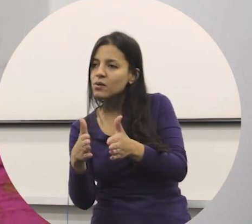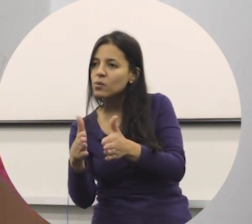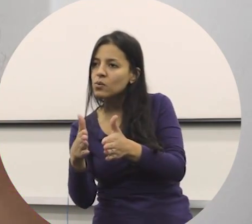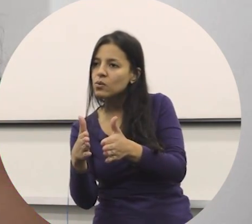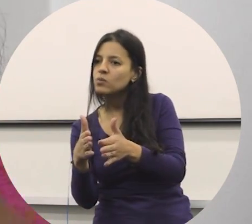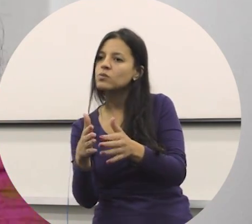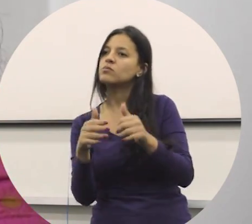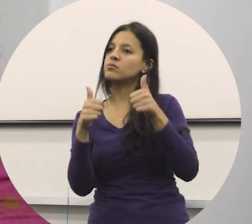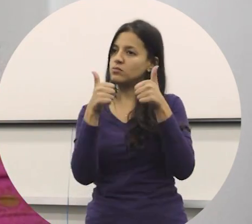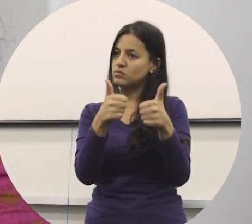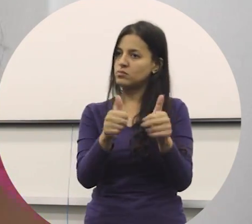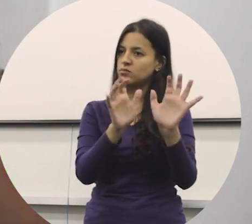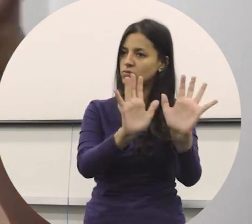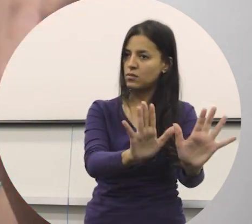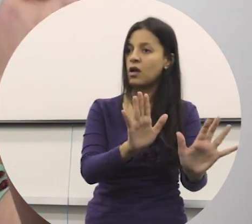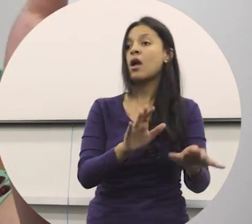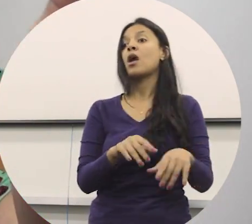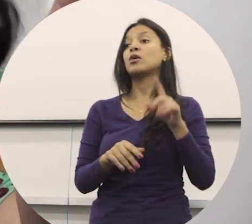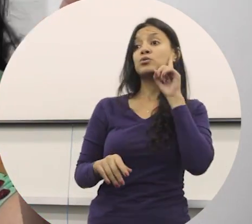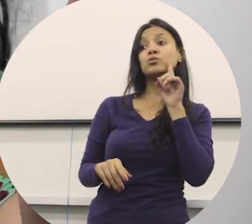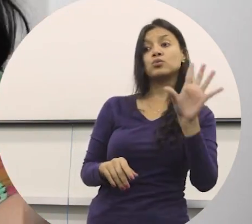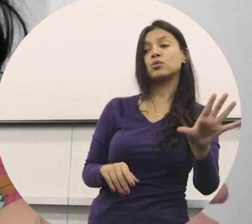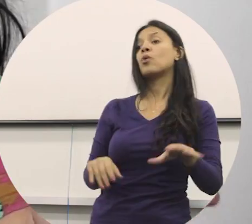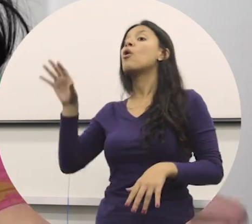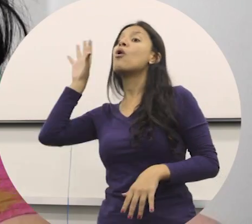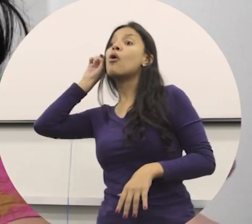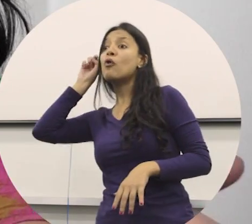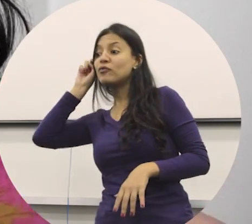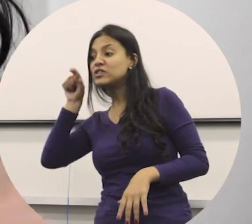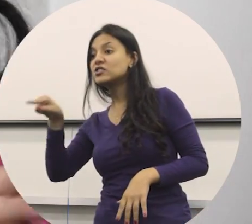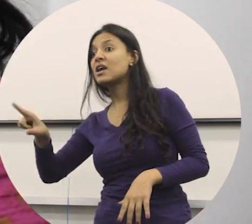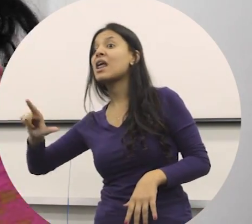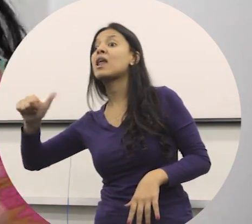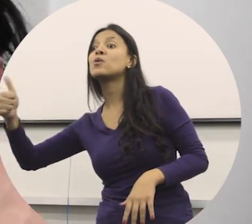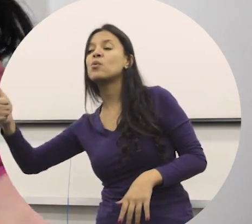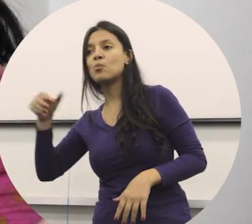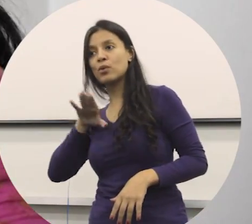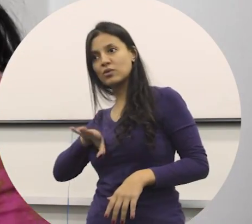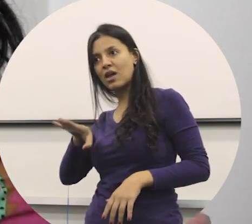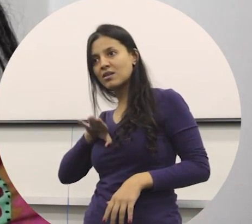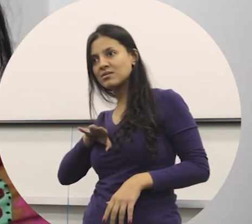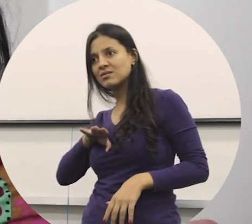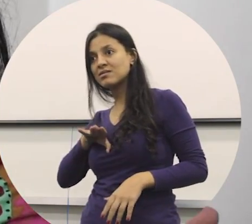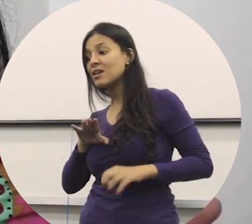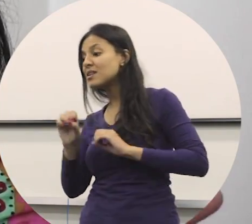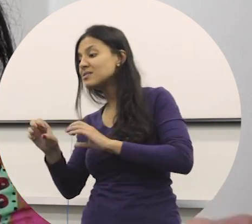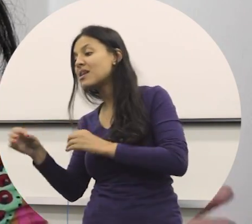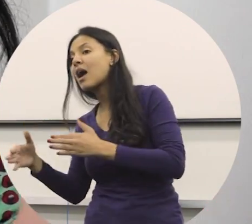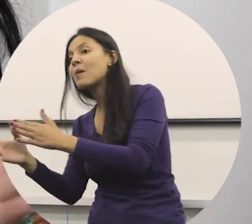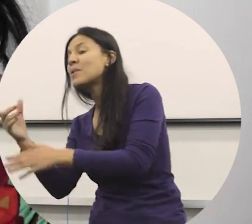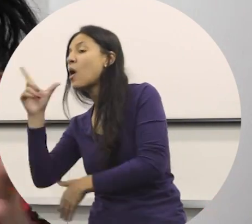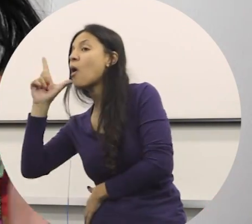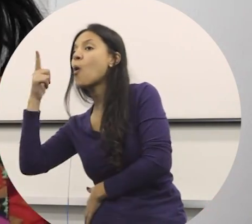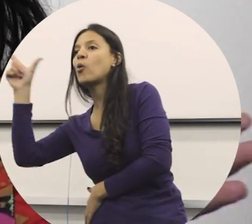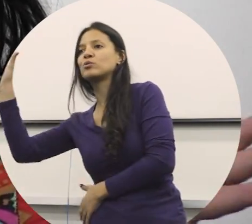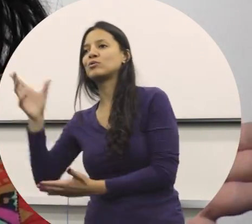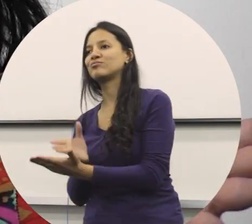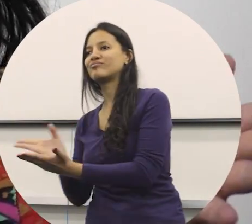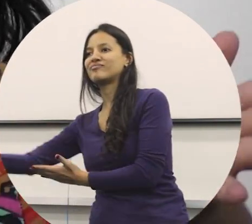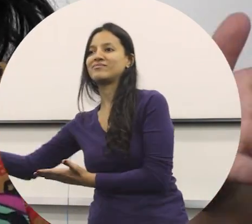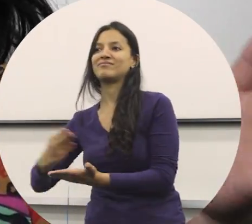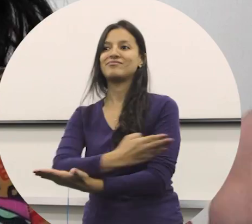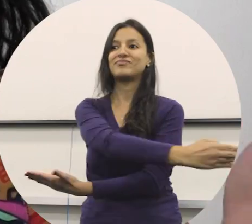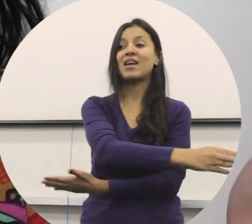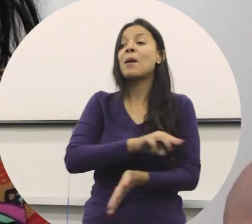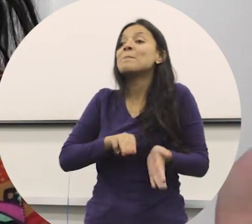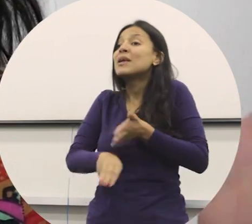aproximação linguística de um sujeito ouvinte com a língua portuguesa, que é a sua língua materna, a gente faz outro caminho. Então, são dois